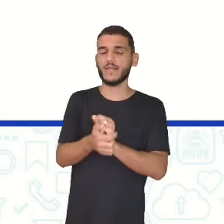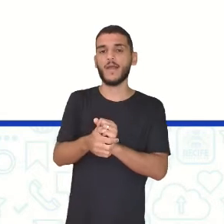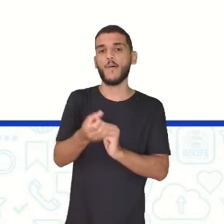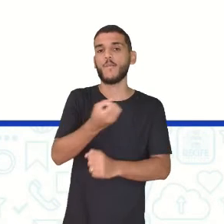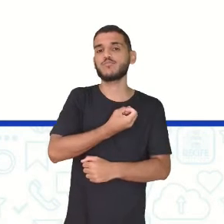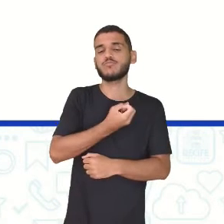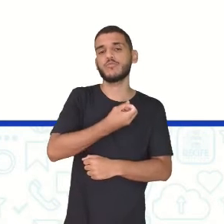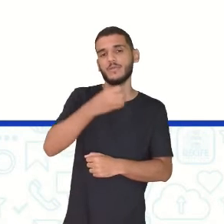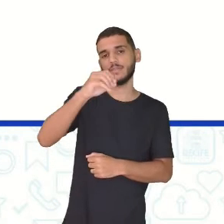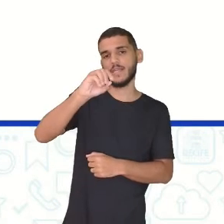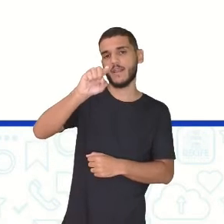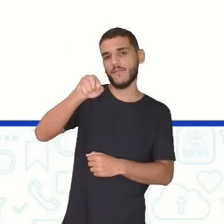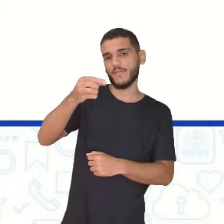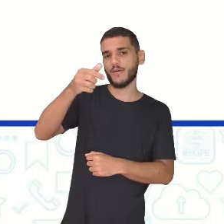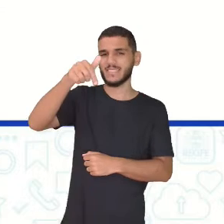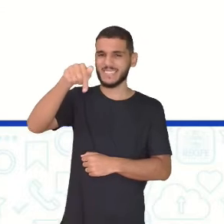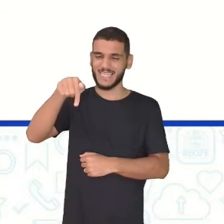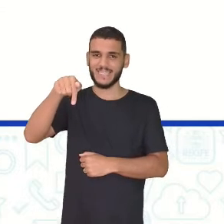0,7.